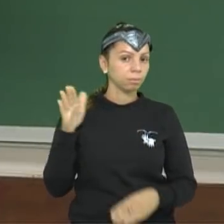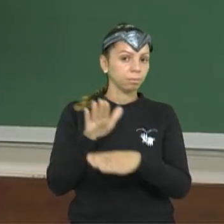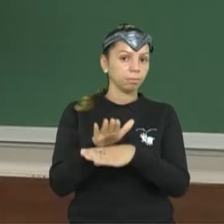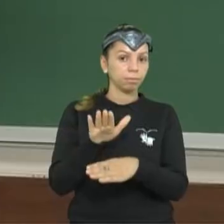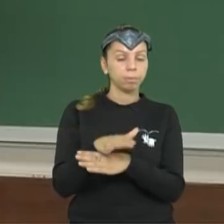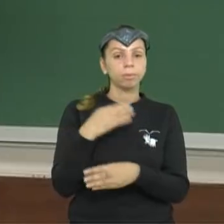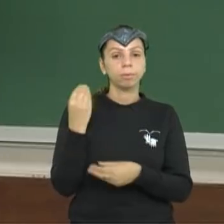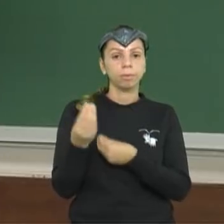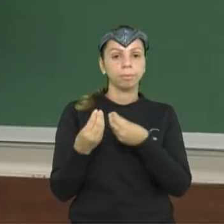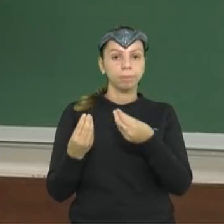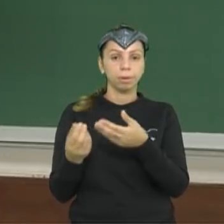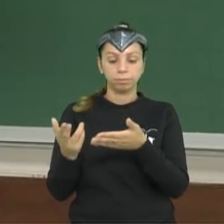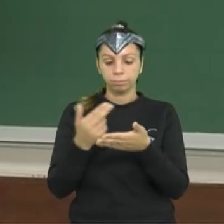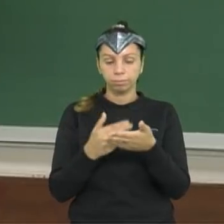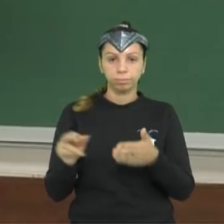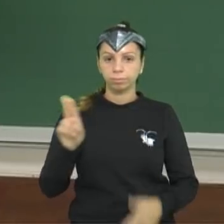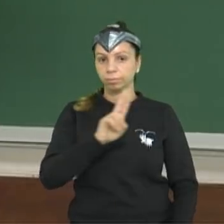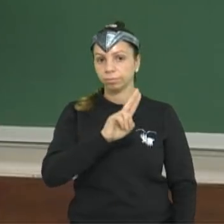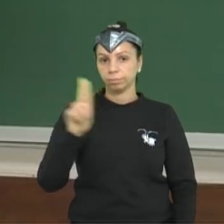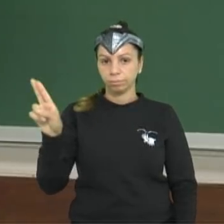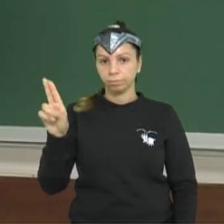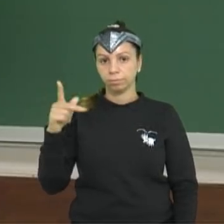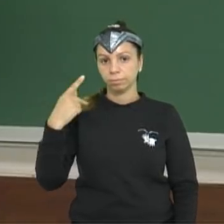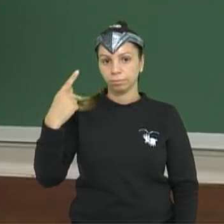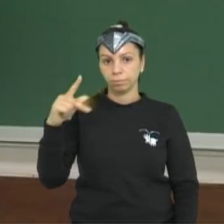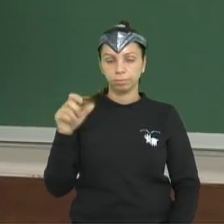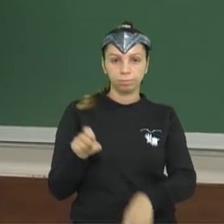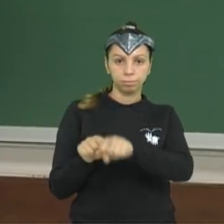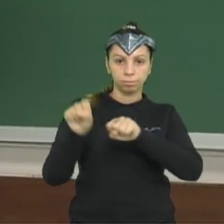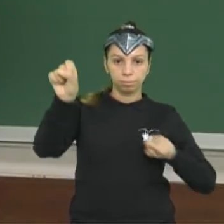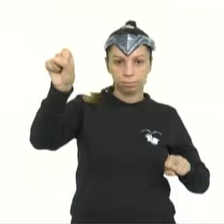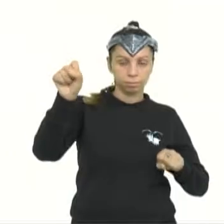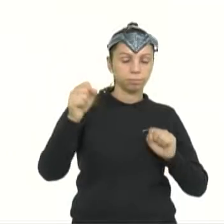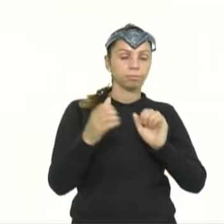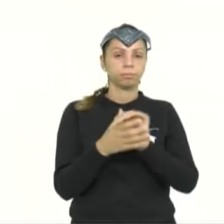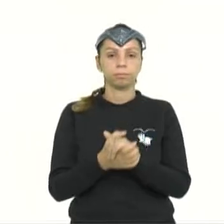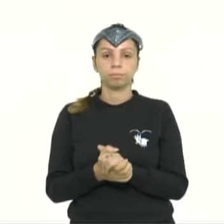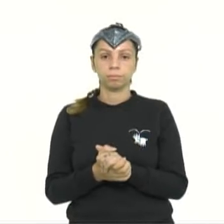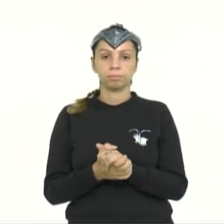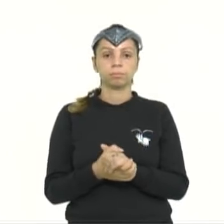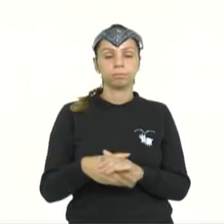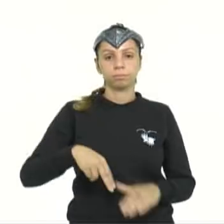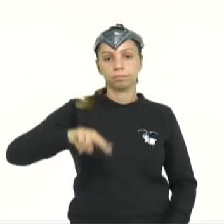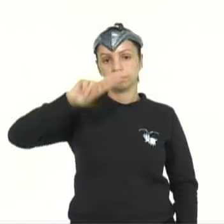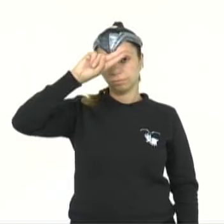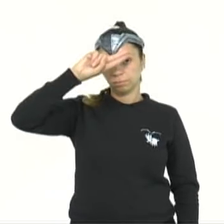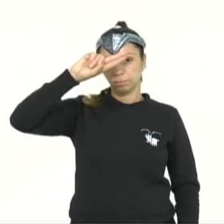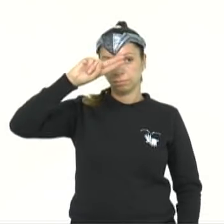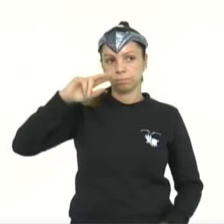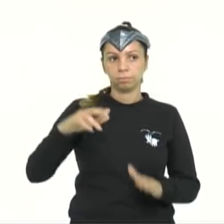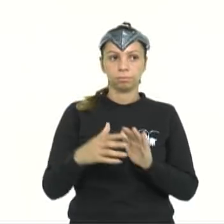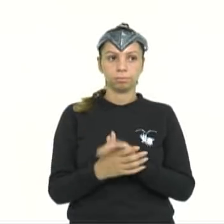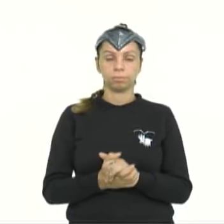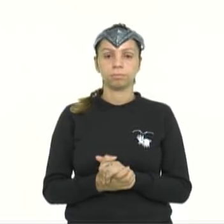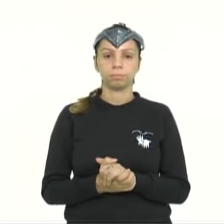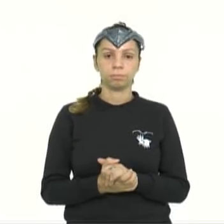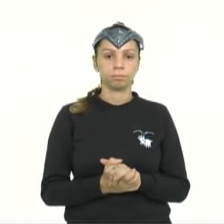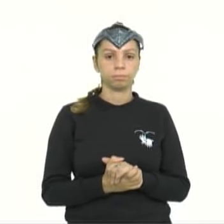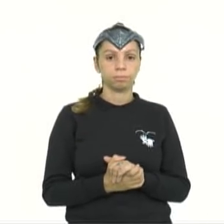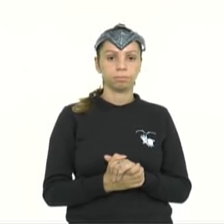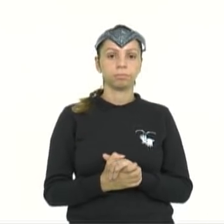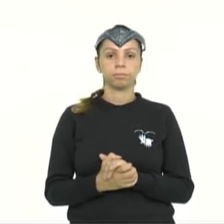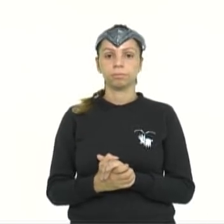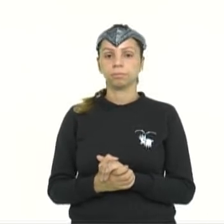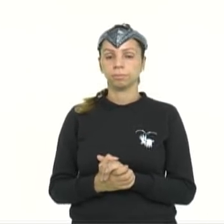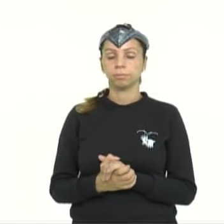você construir o nome do seu super-herói. Nós temos Invisible, que é invisível,